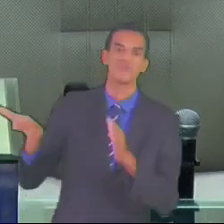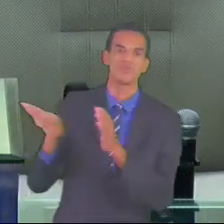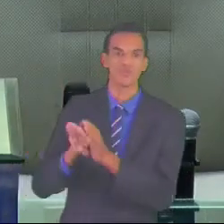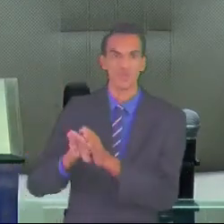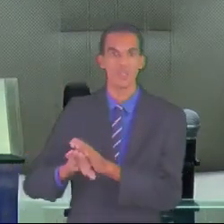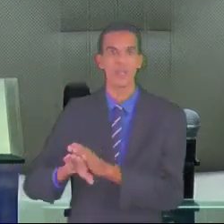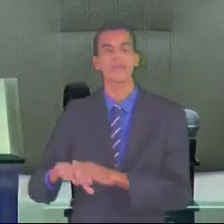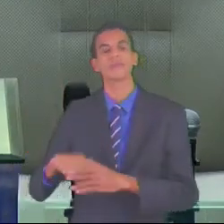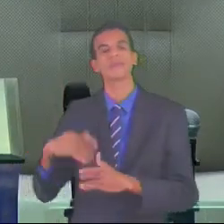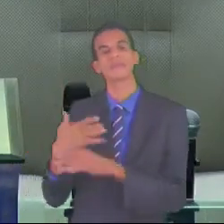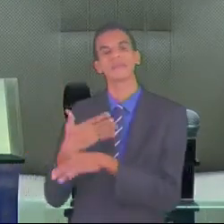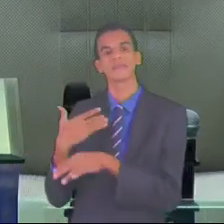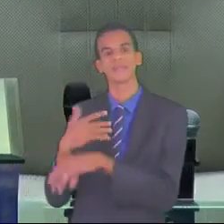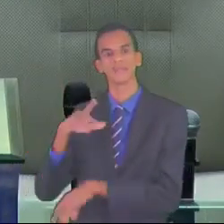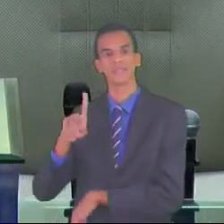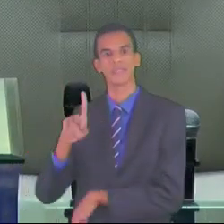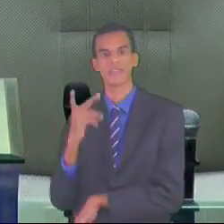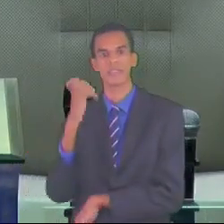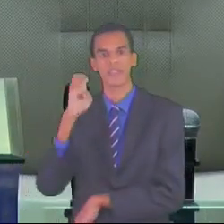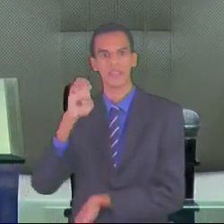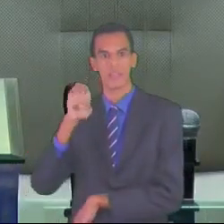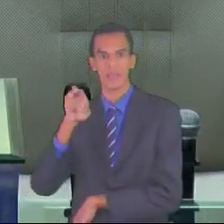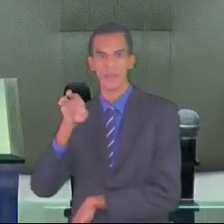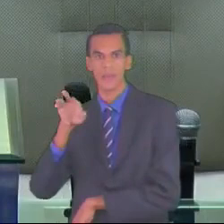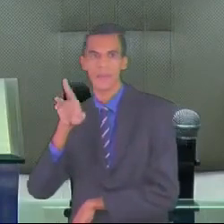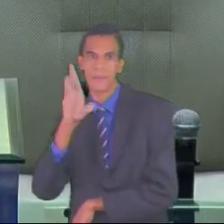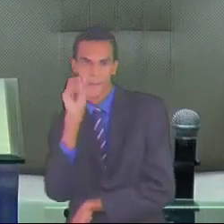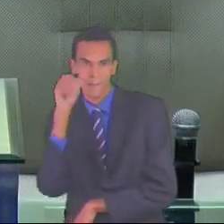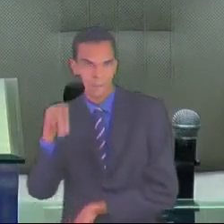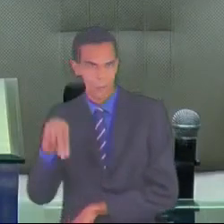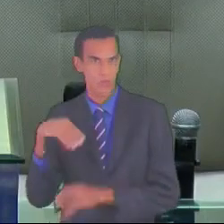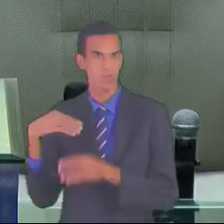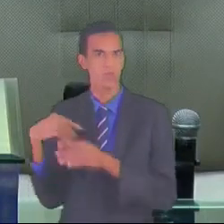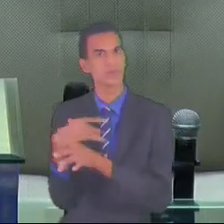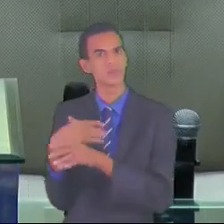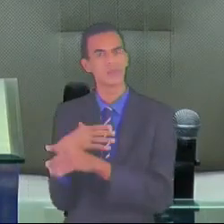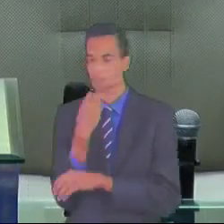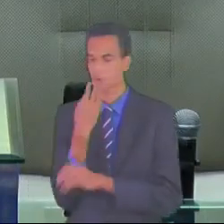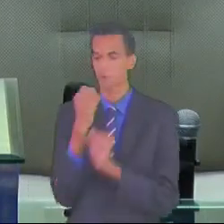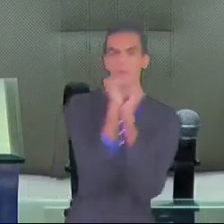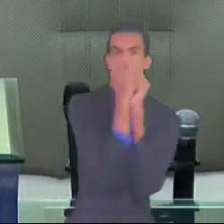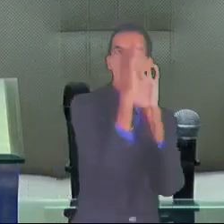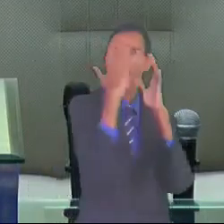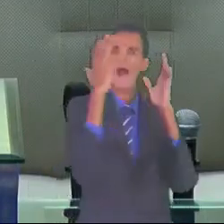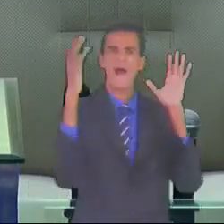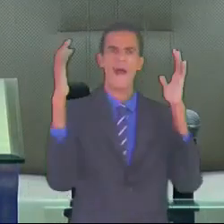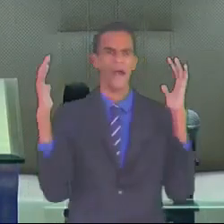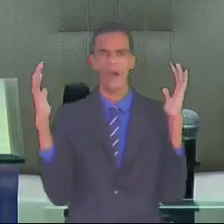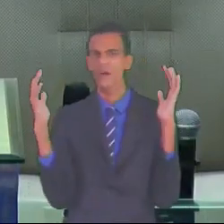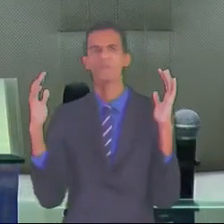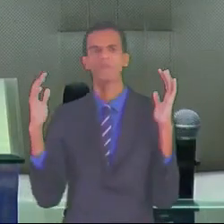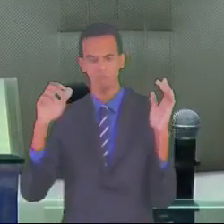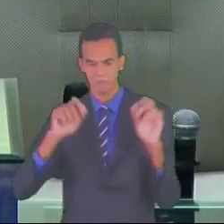Hebrom, viram que a cidade é boa, a cidade é arborizada, a cidade, a terra é fértil,